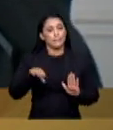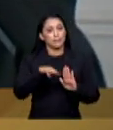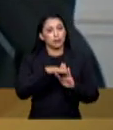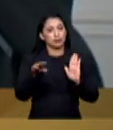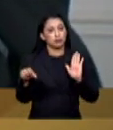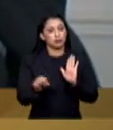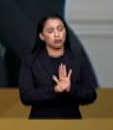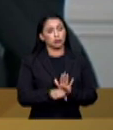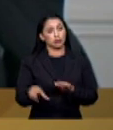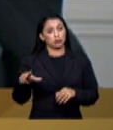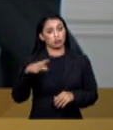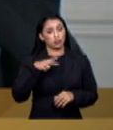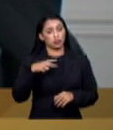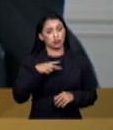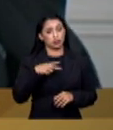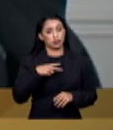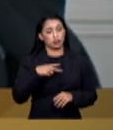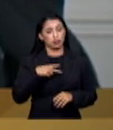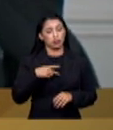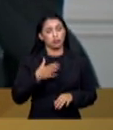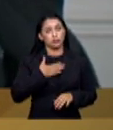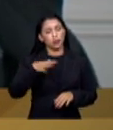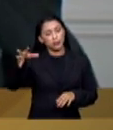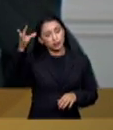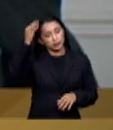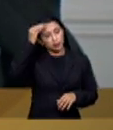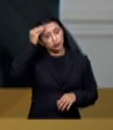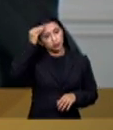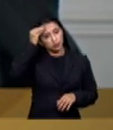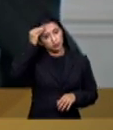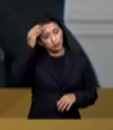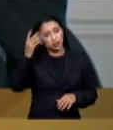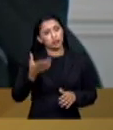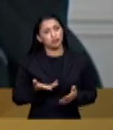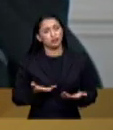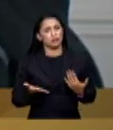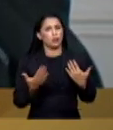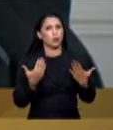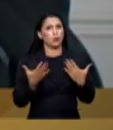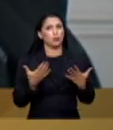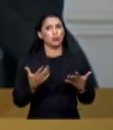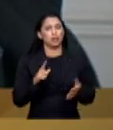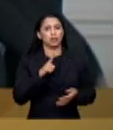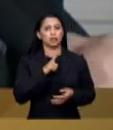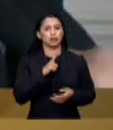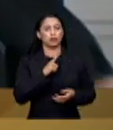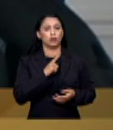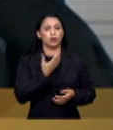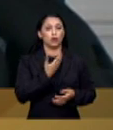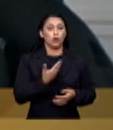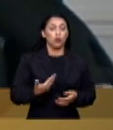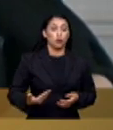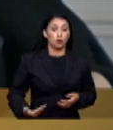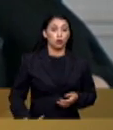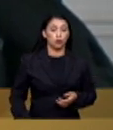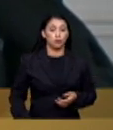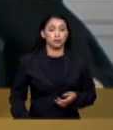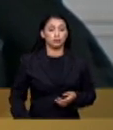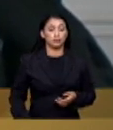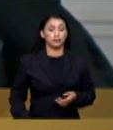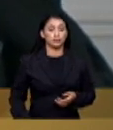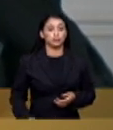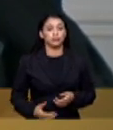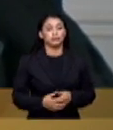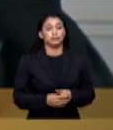aos particulares, também não deve, ao meu ver, existir em relação aos entes públicos